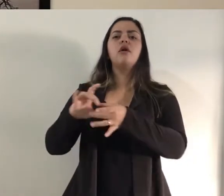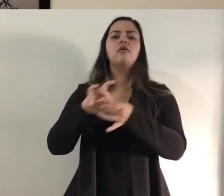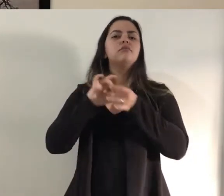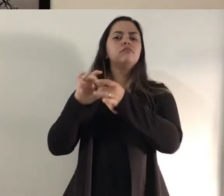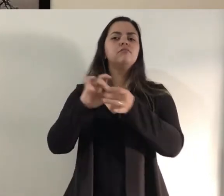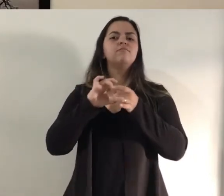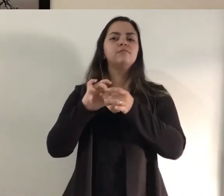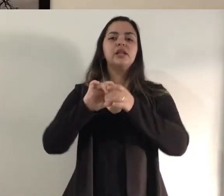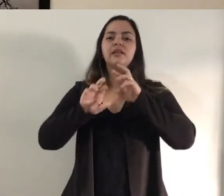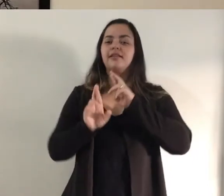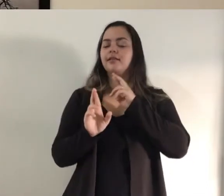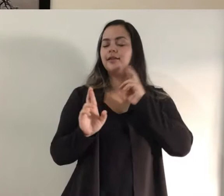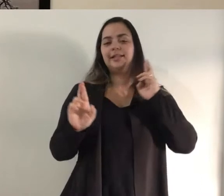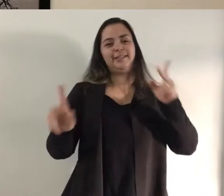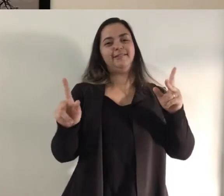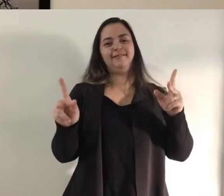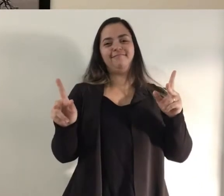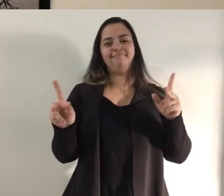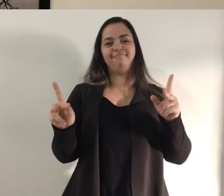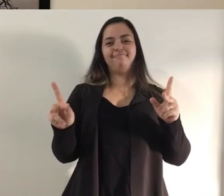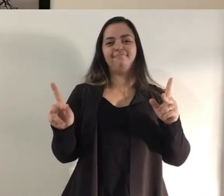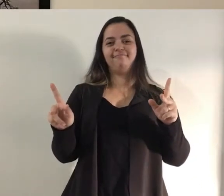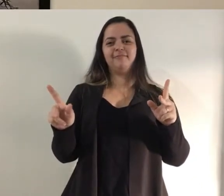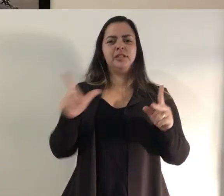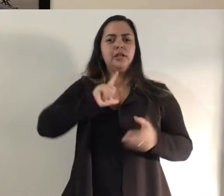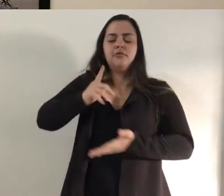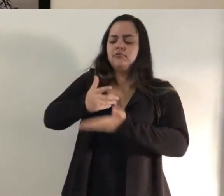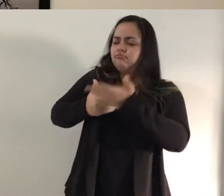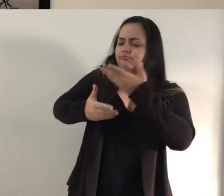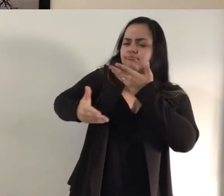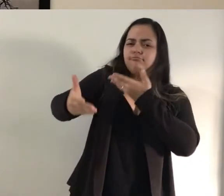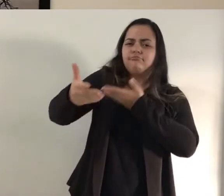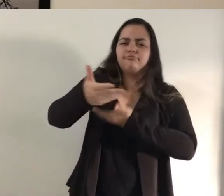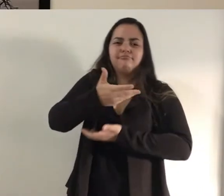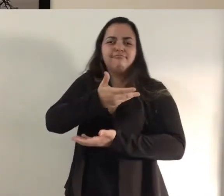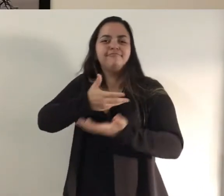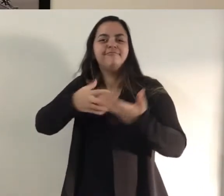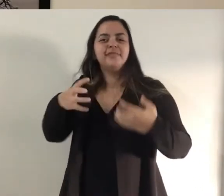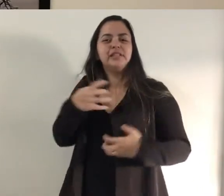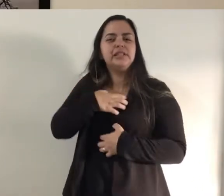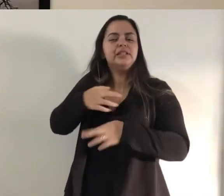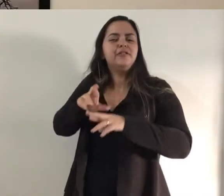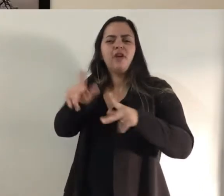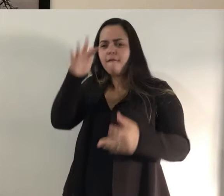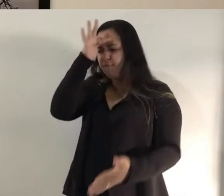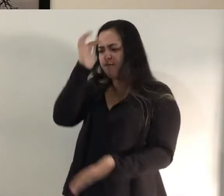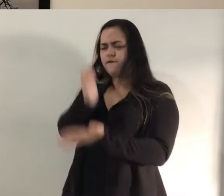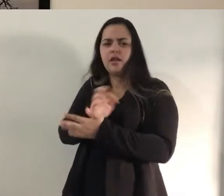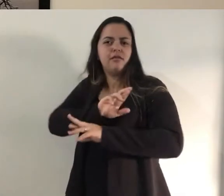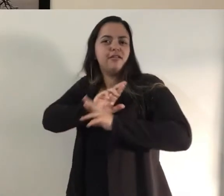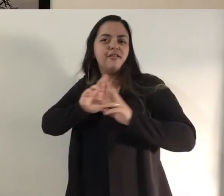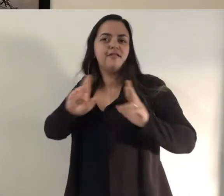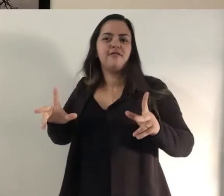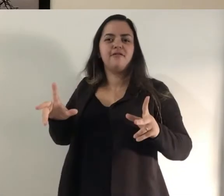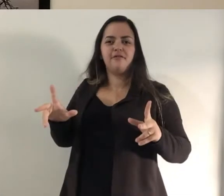diferente. Há um dinamismo, há uma dinâmica diferente, a nossa fé é diferente, o nosso caráter é